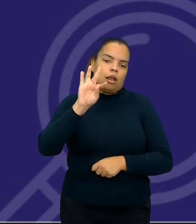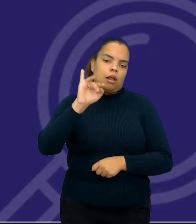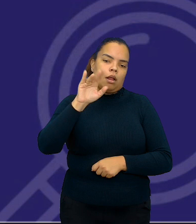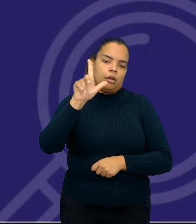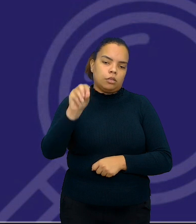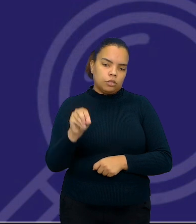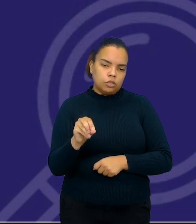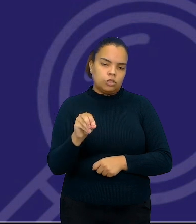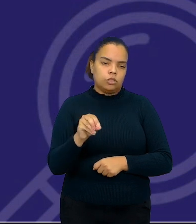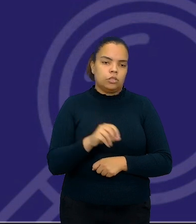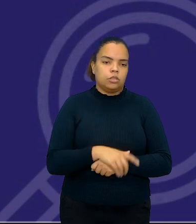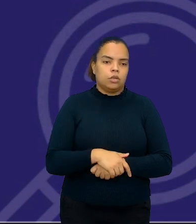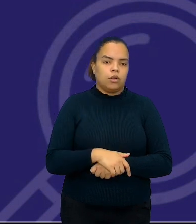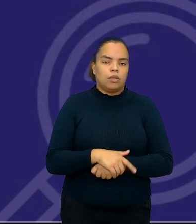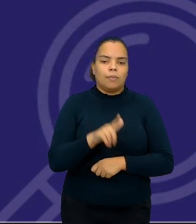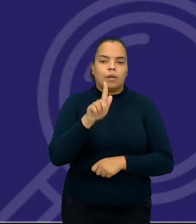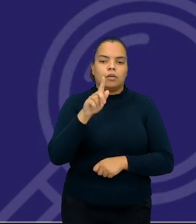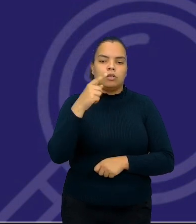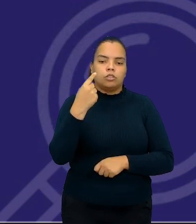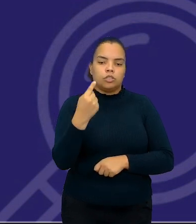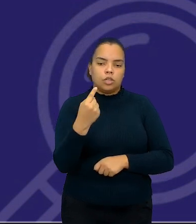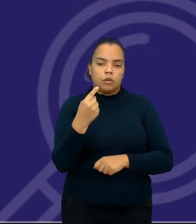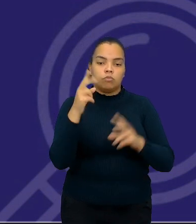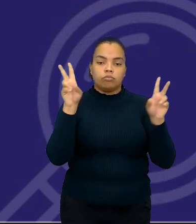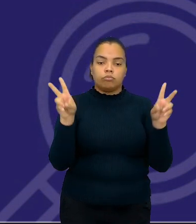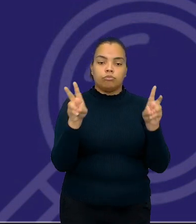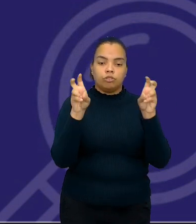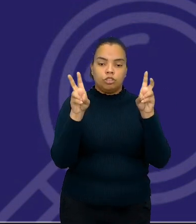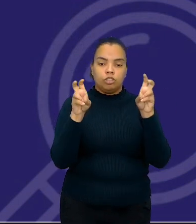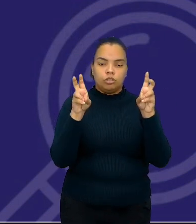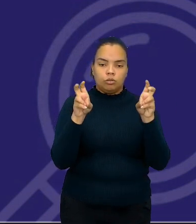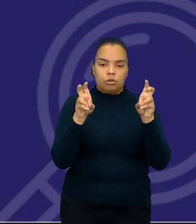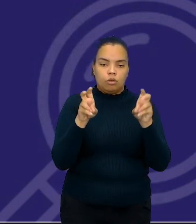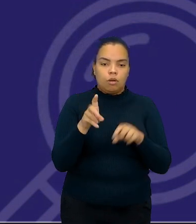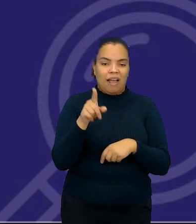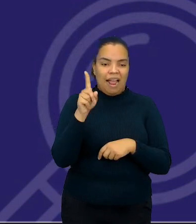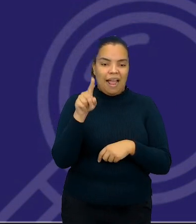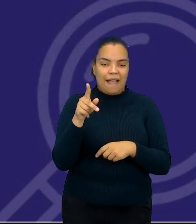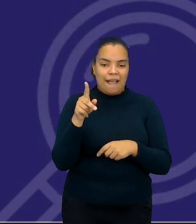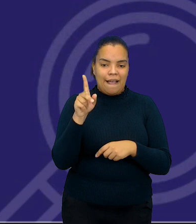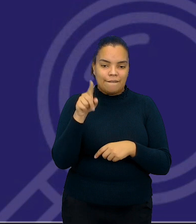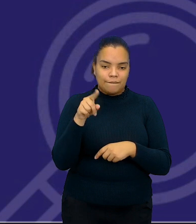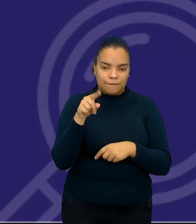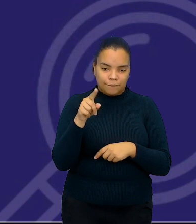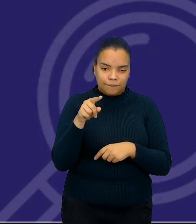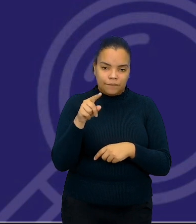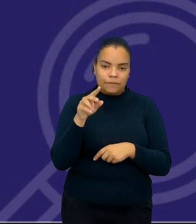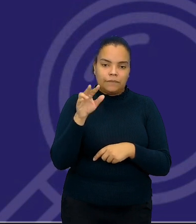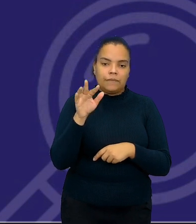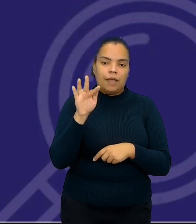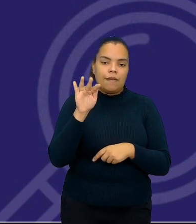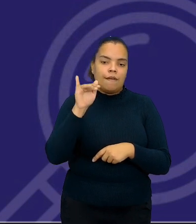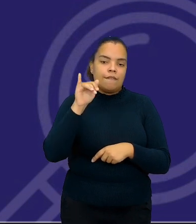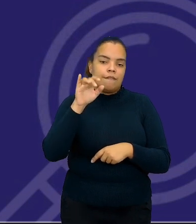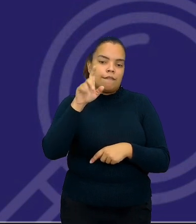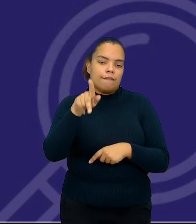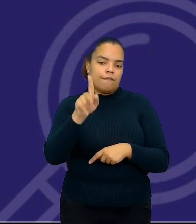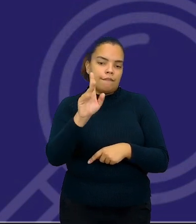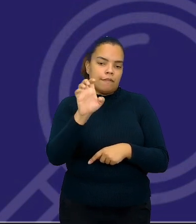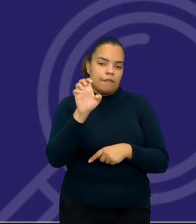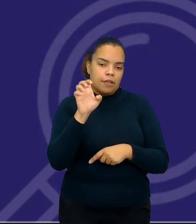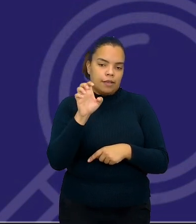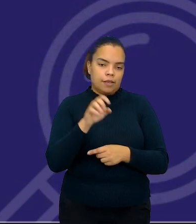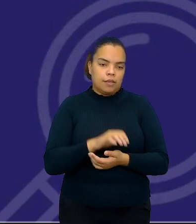ou Fato da G1, com o título É Fake, que fotos de bebês com rabo, excesso de